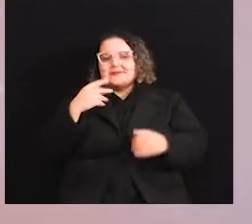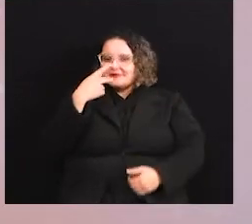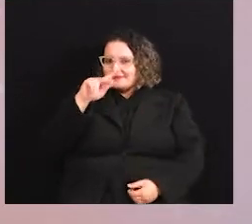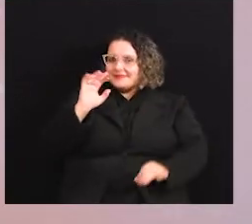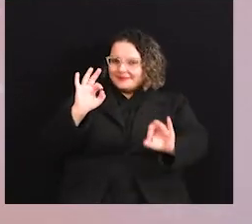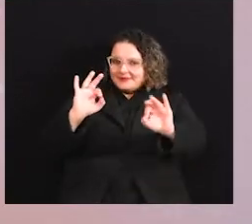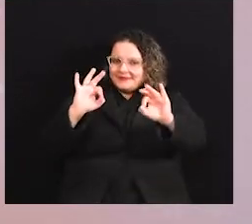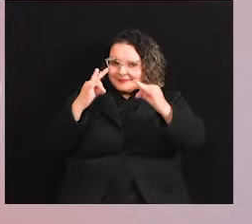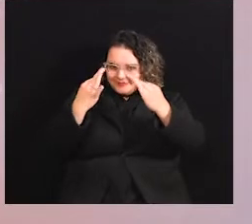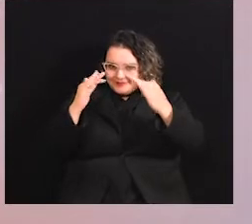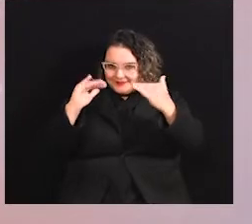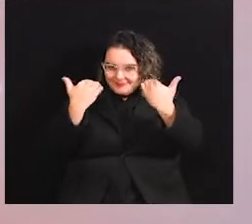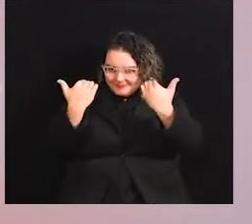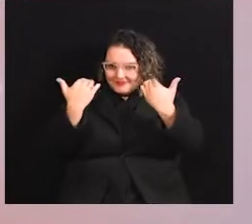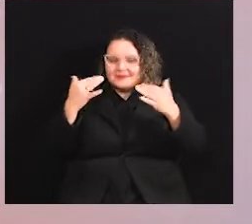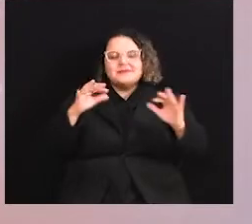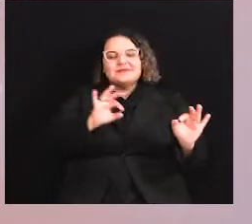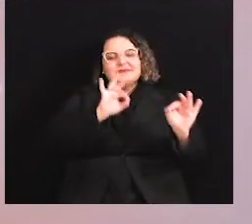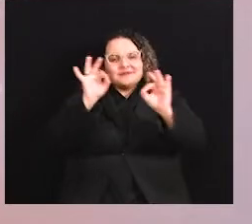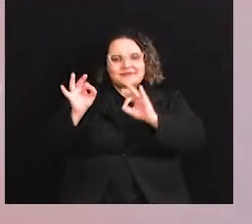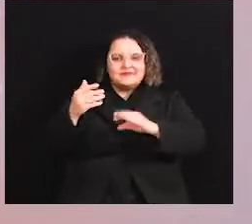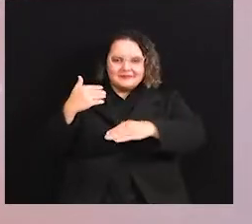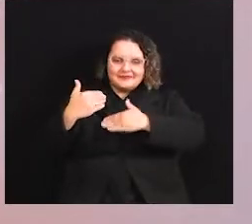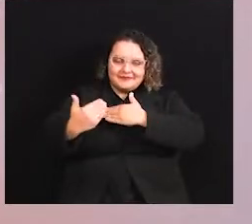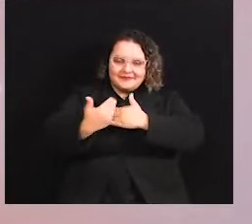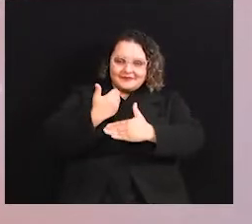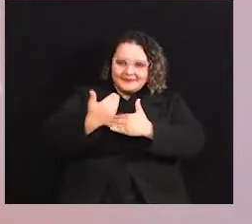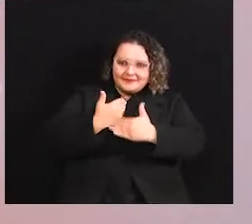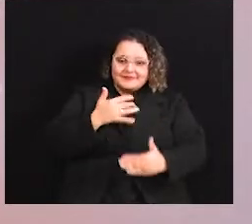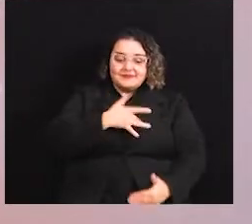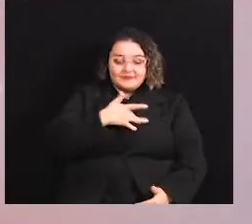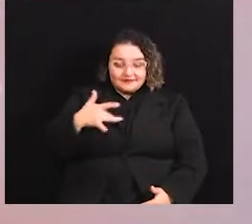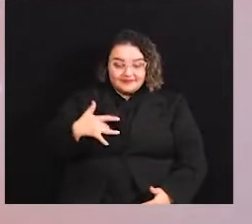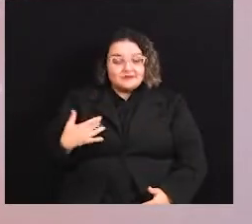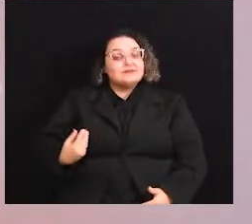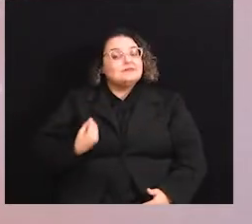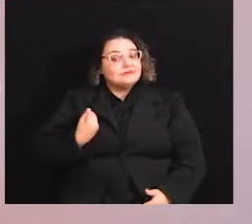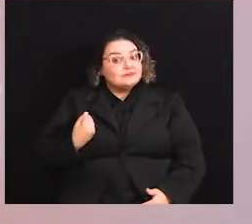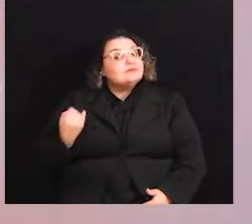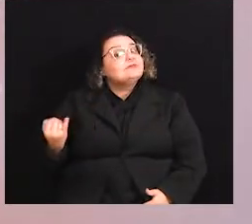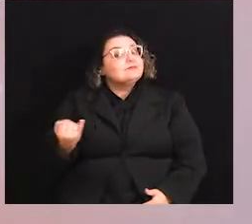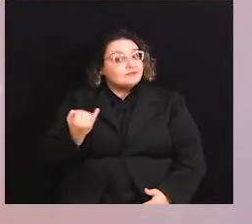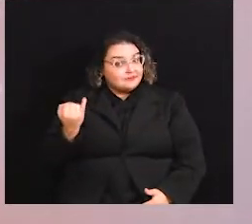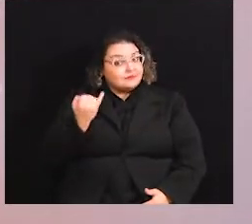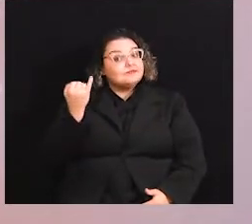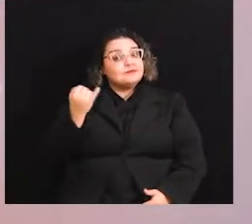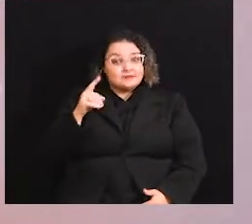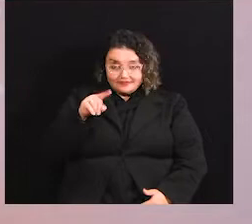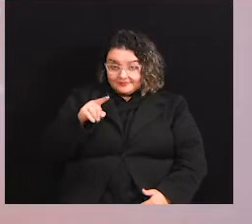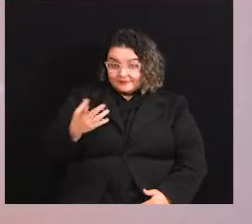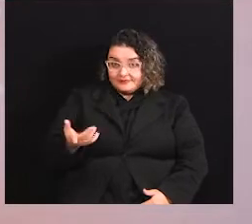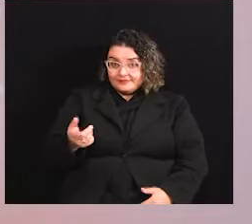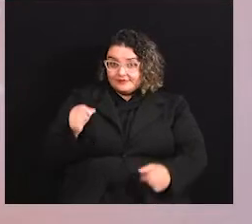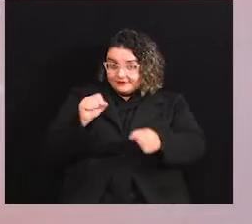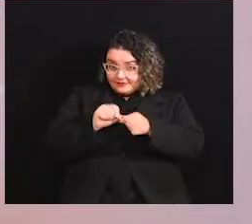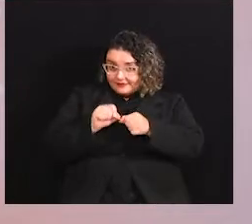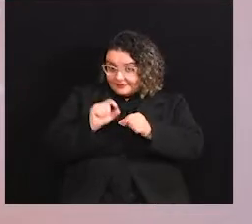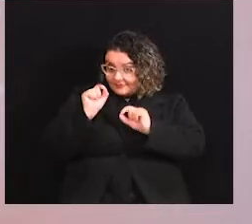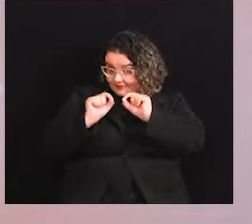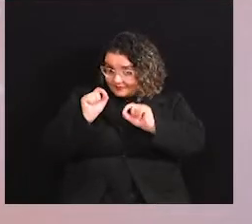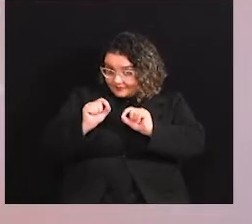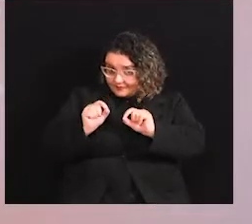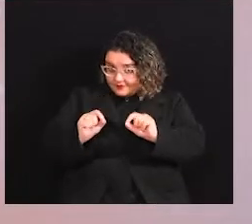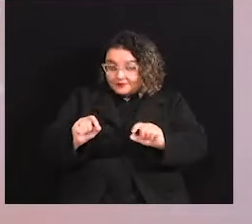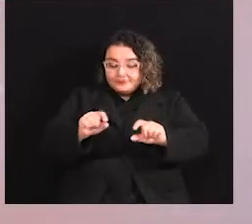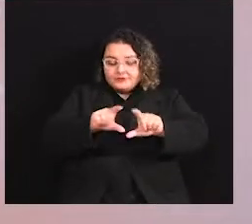companhia e audiência e lembrar que a sua participação aqui no Saúde e Vida é muito importante. Faz o seguinte, tá vendo esse número